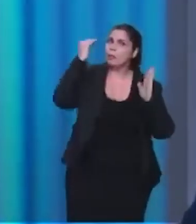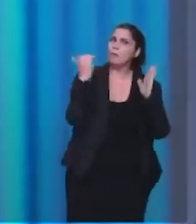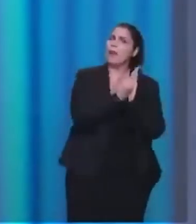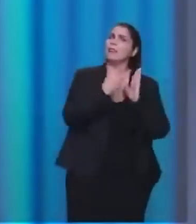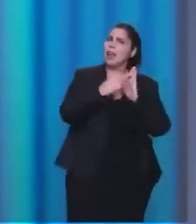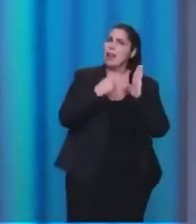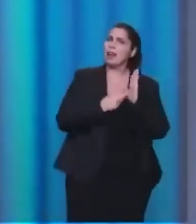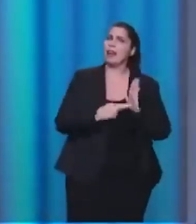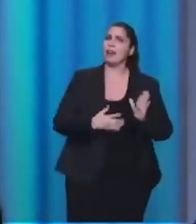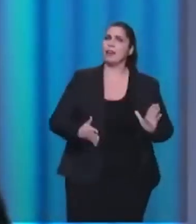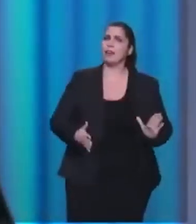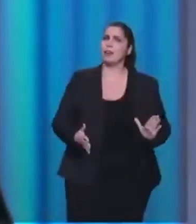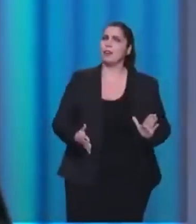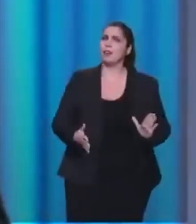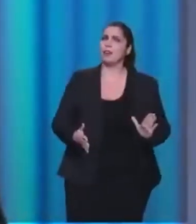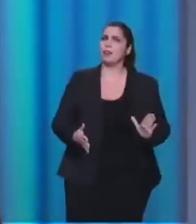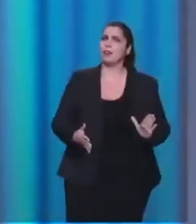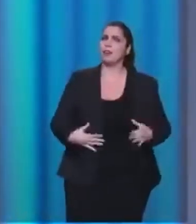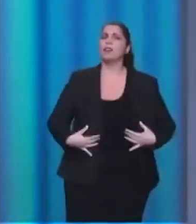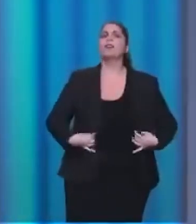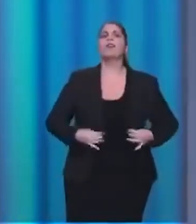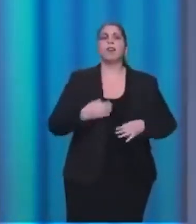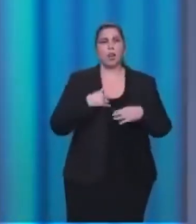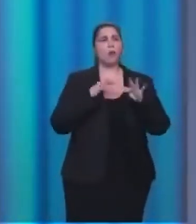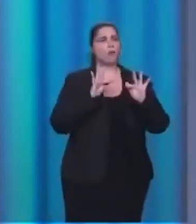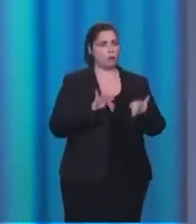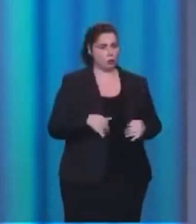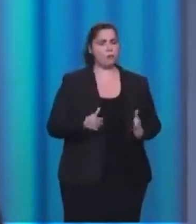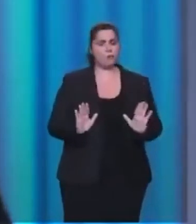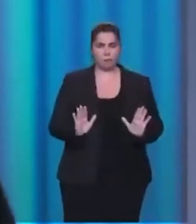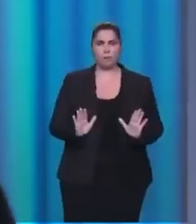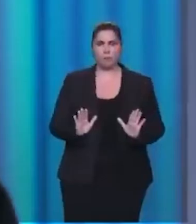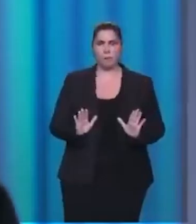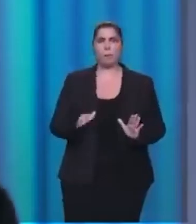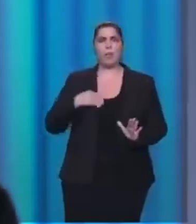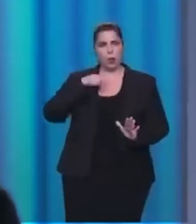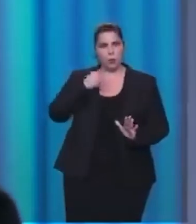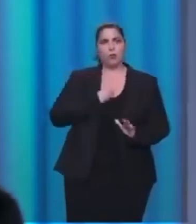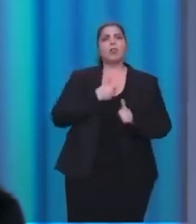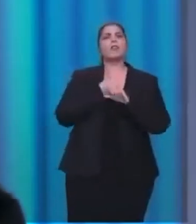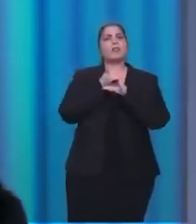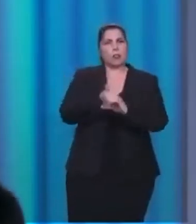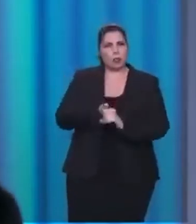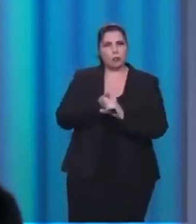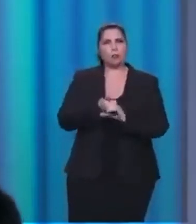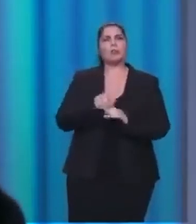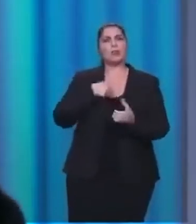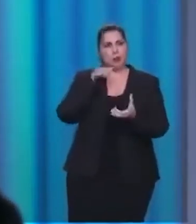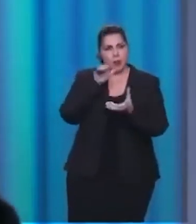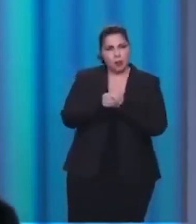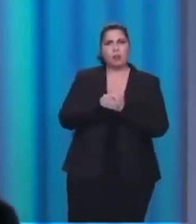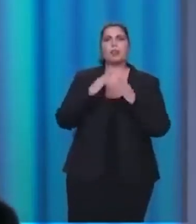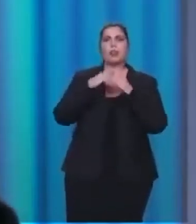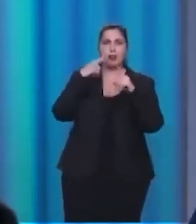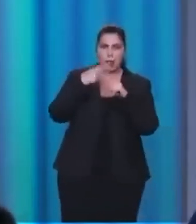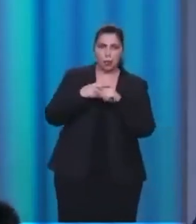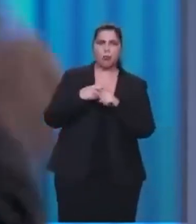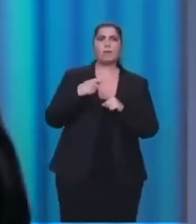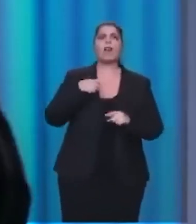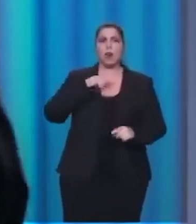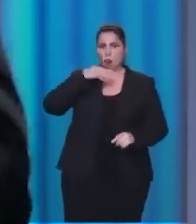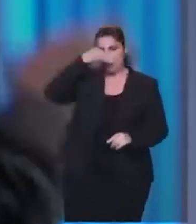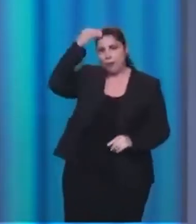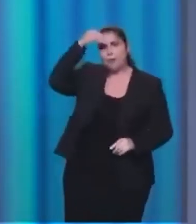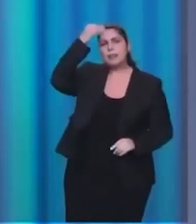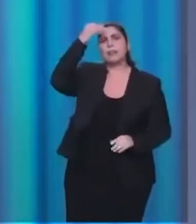É isso. Então eu vou concluir. Eu sou cristão. Casado na igreja. Batizado,